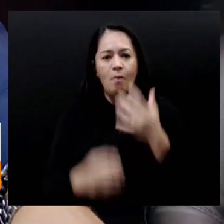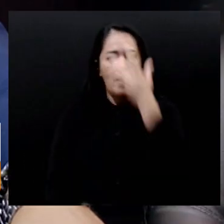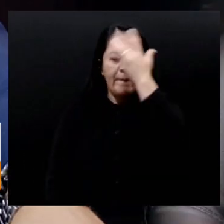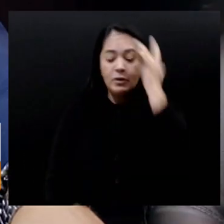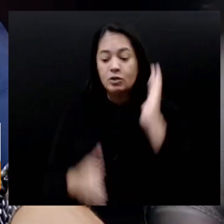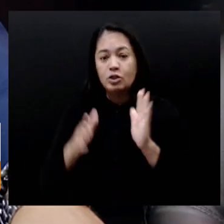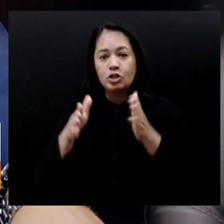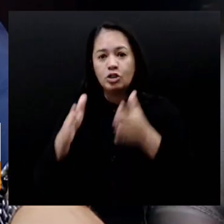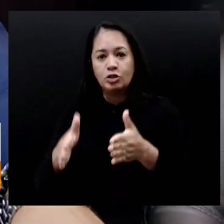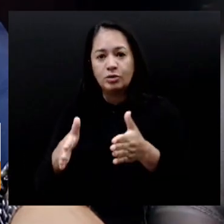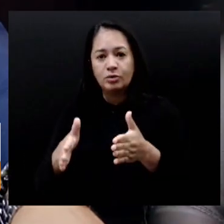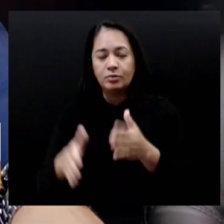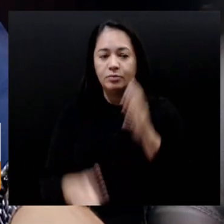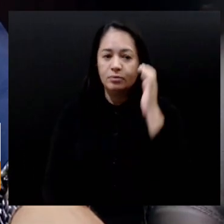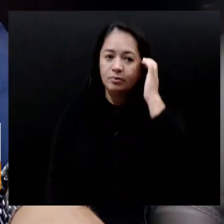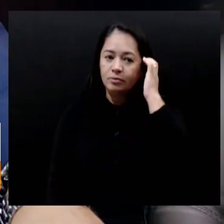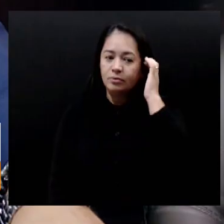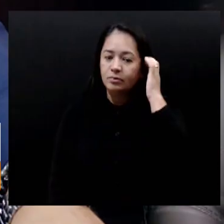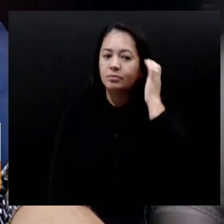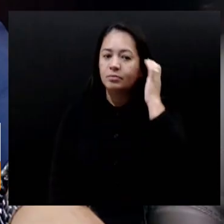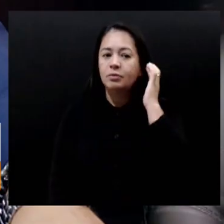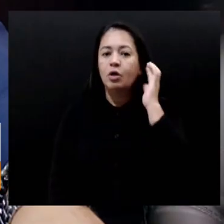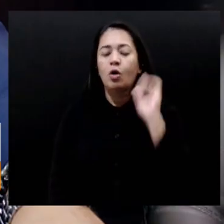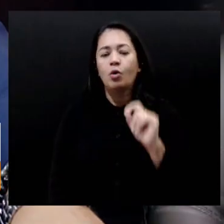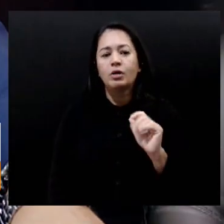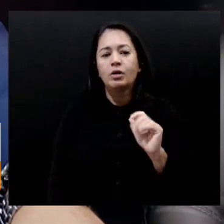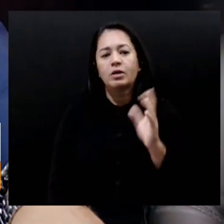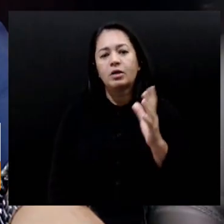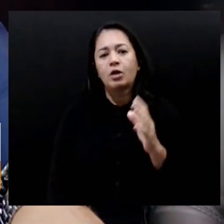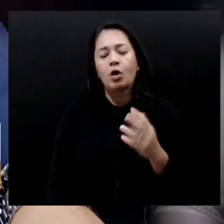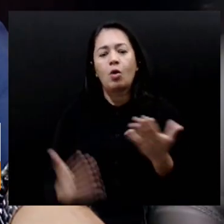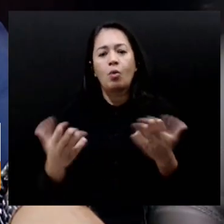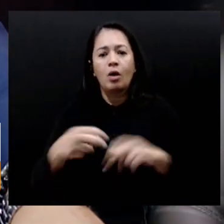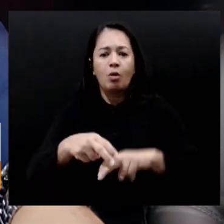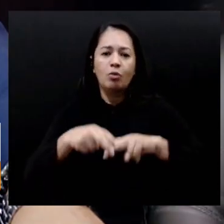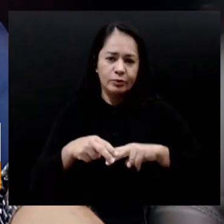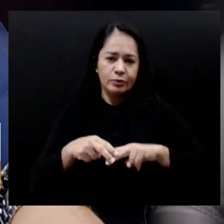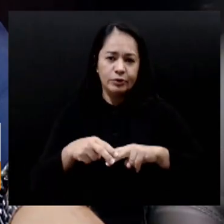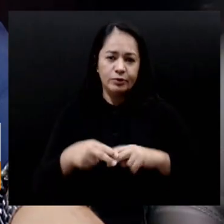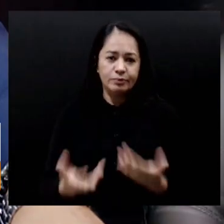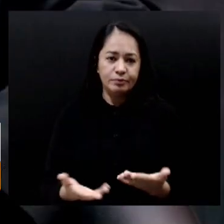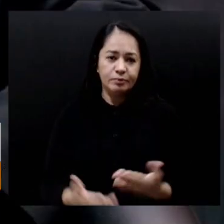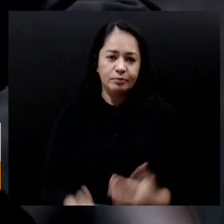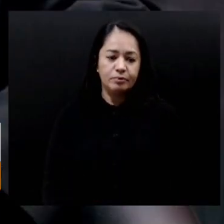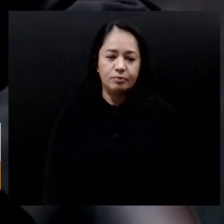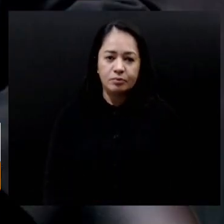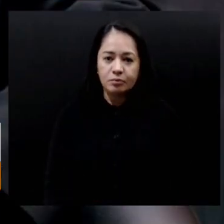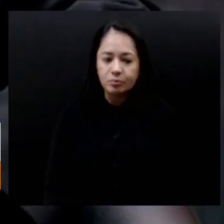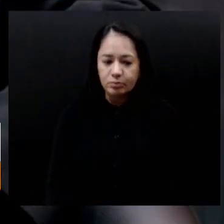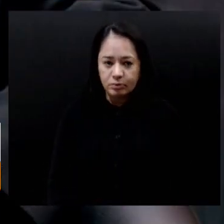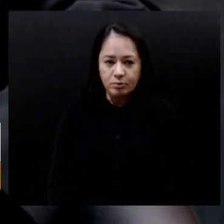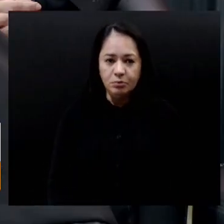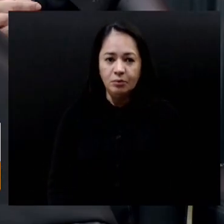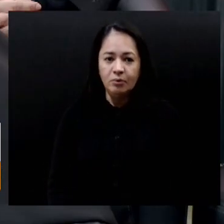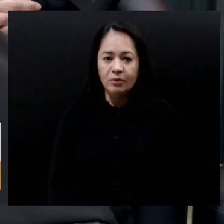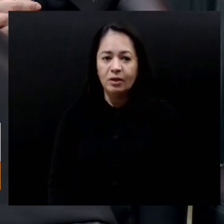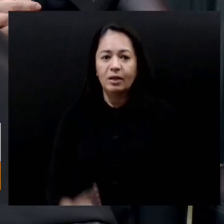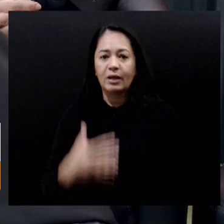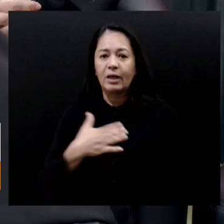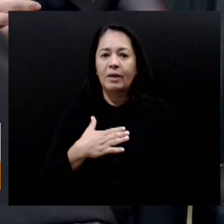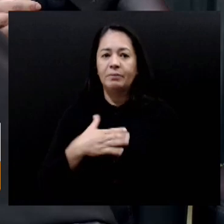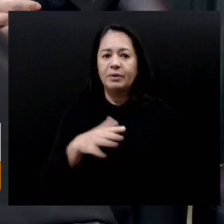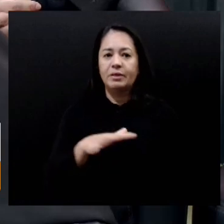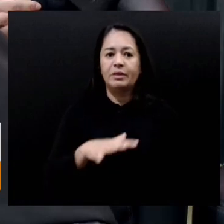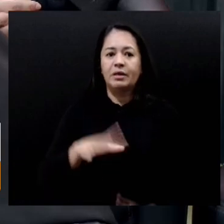né? O que levou, qual foi o motivo. Então, minha área do direito penal, estou desde 2007, 18 anos